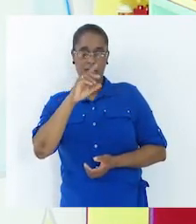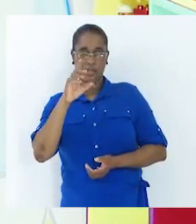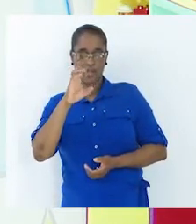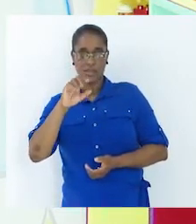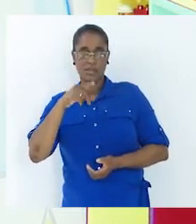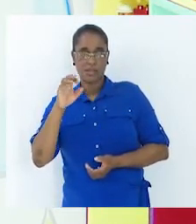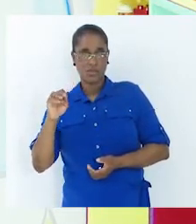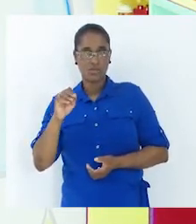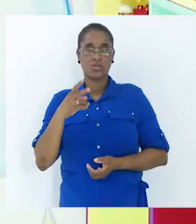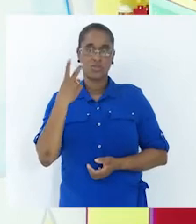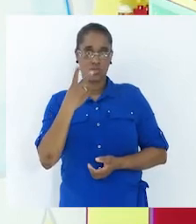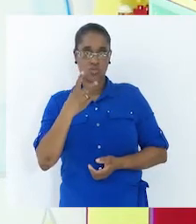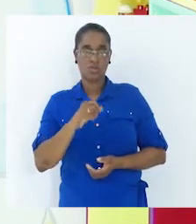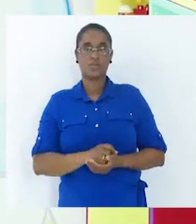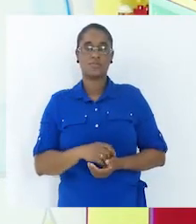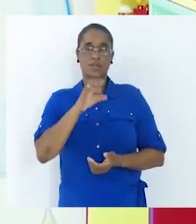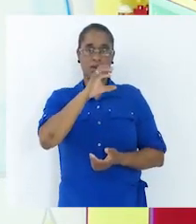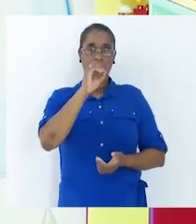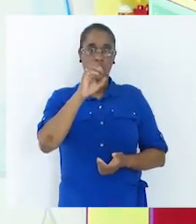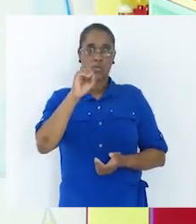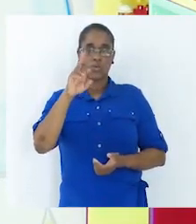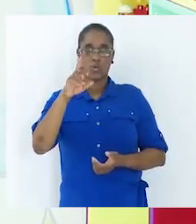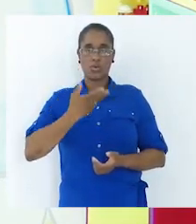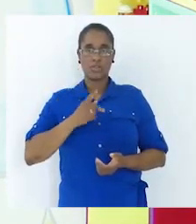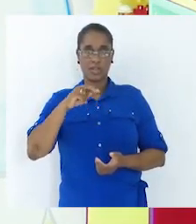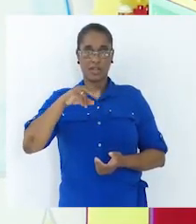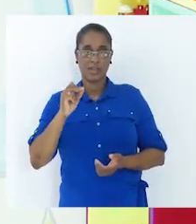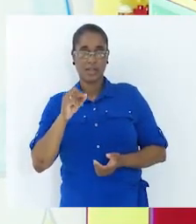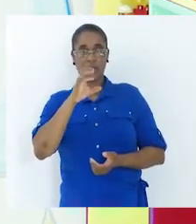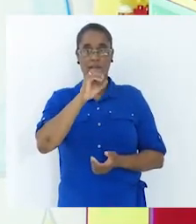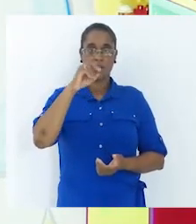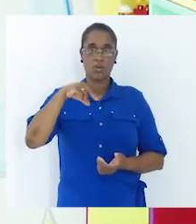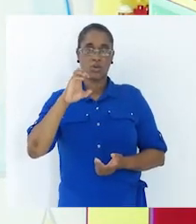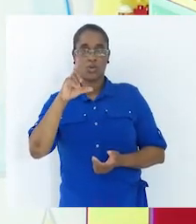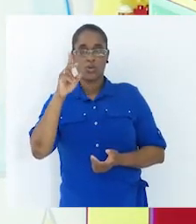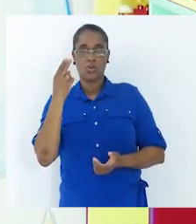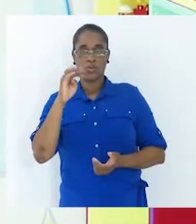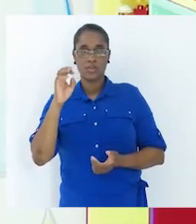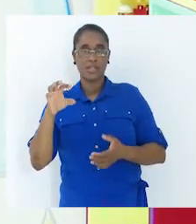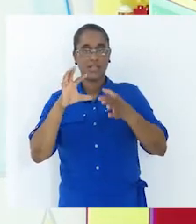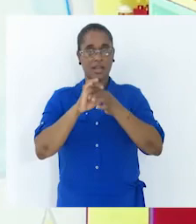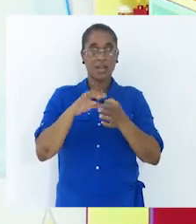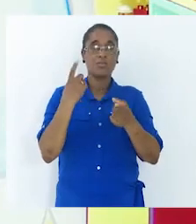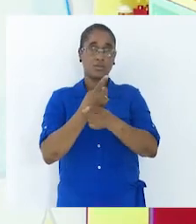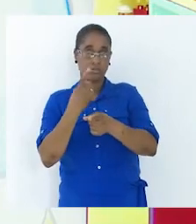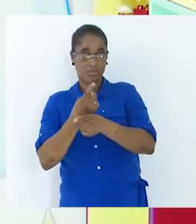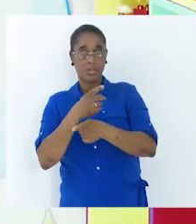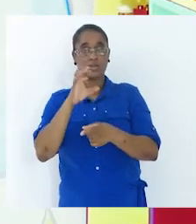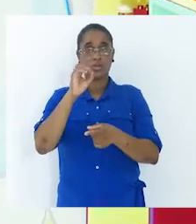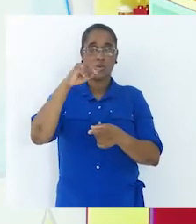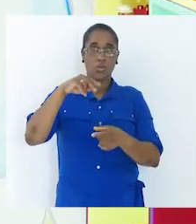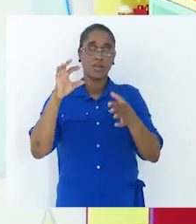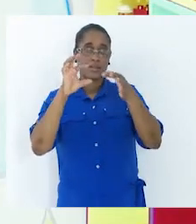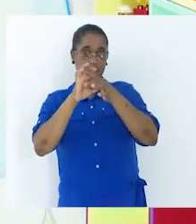coordenadas conclusivas, ligadas por um elemento condutor, que é uma locução